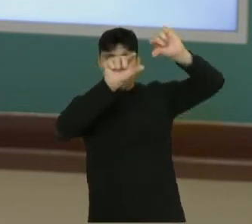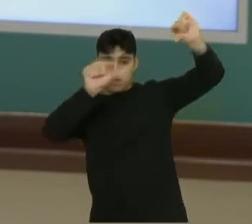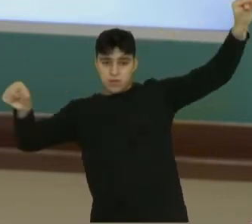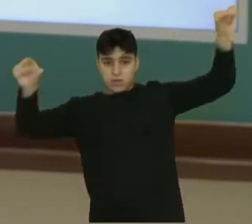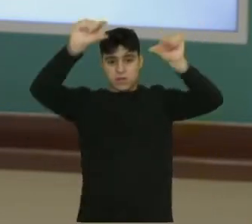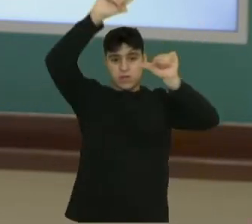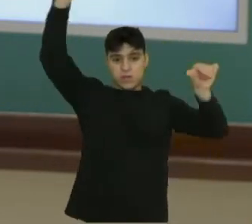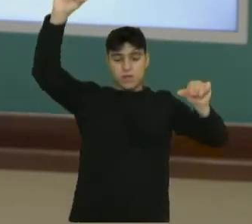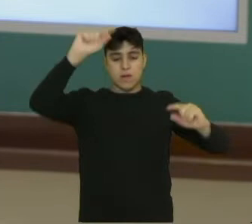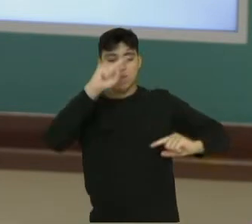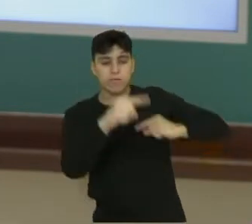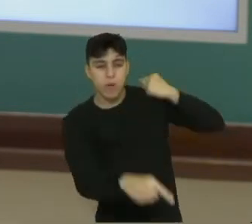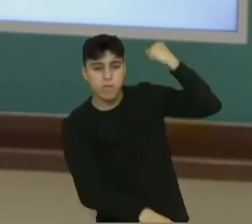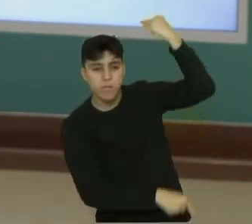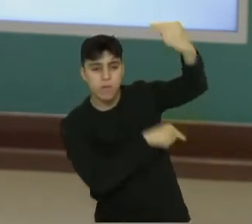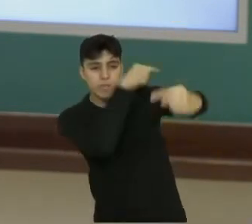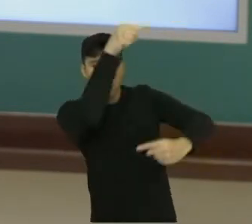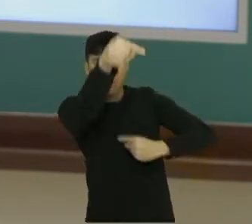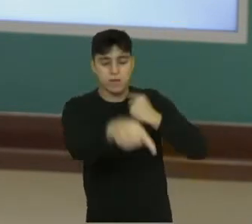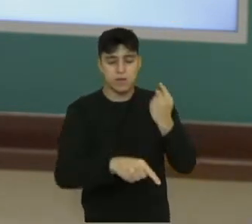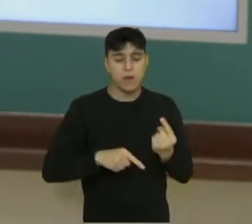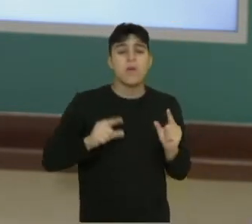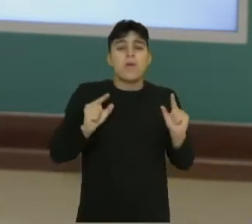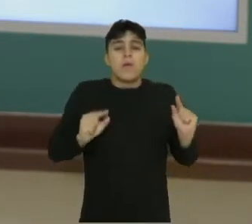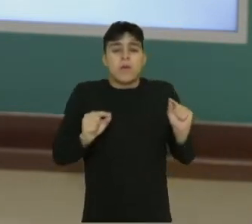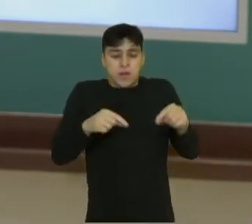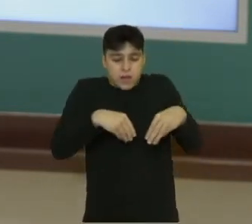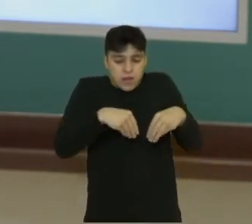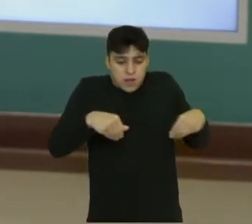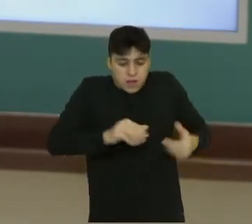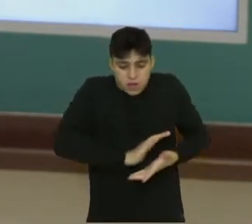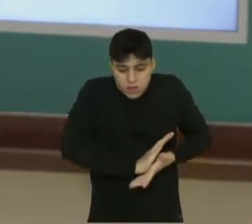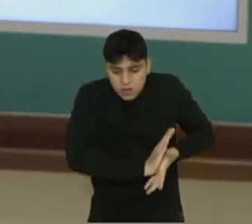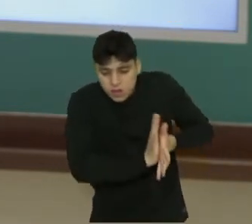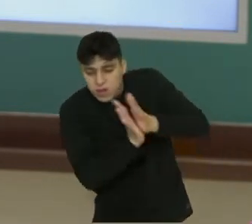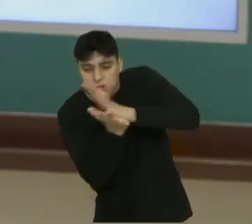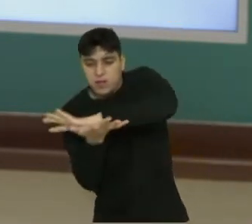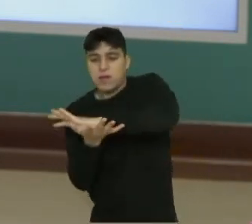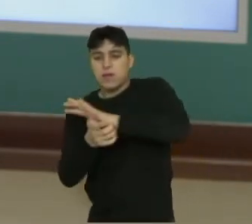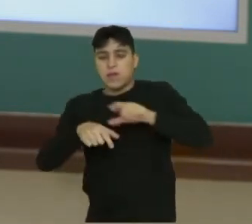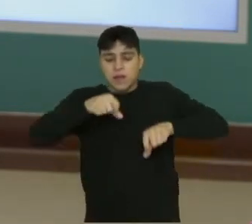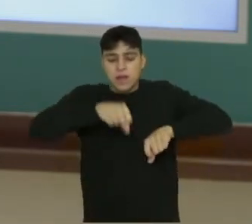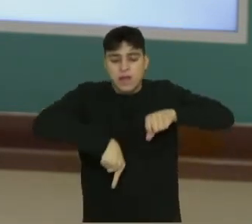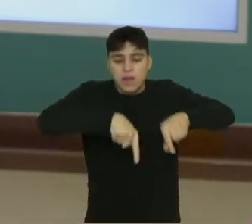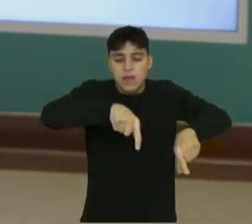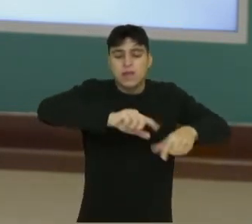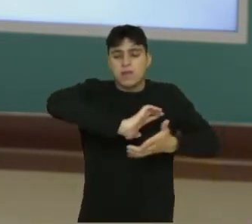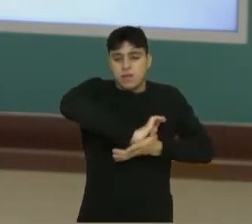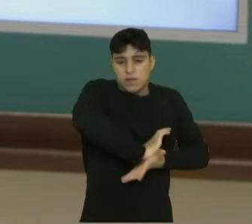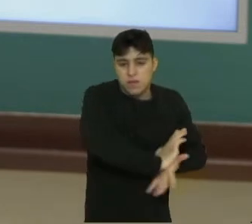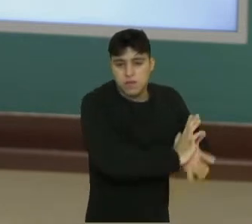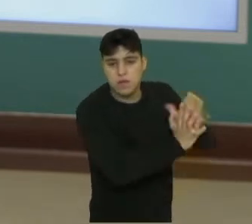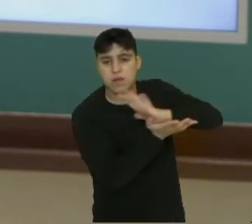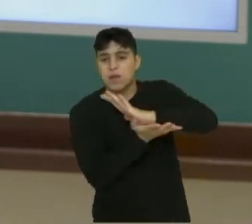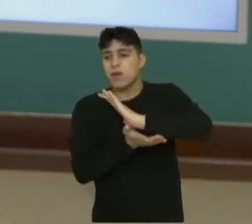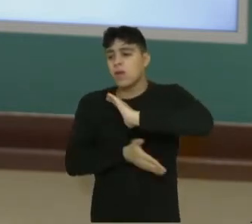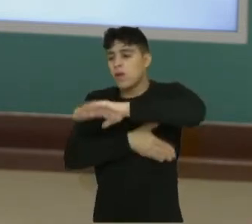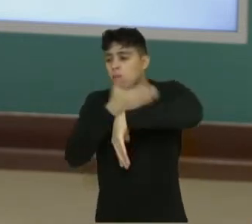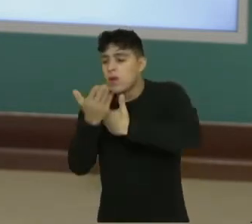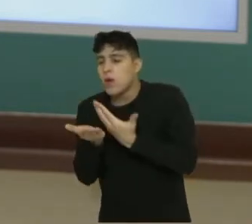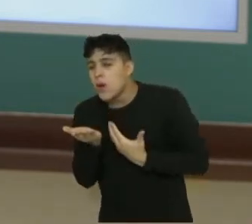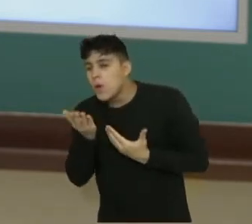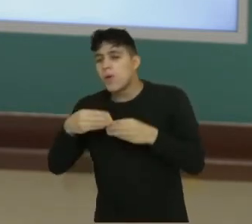para transformar os grãos de cereais em farinha. Certo? Então você vê aqui desse lado, você tem aqui o